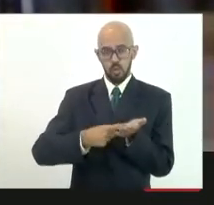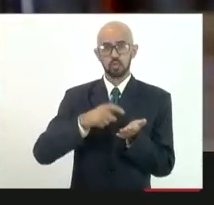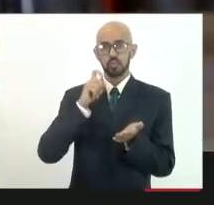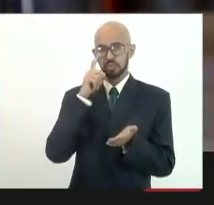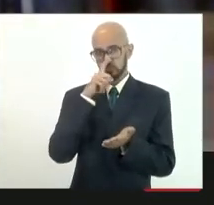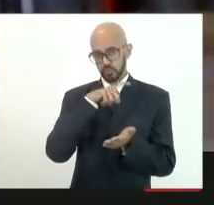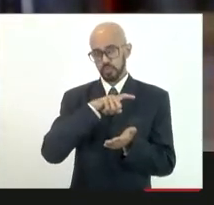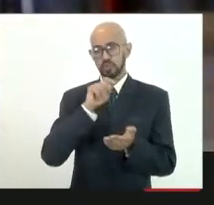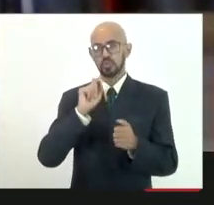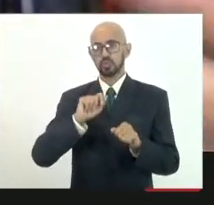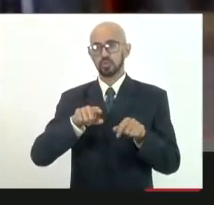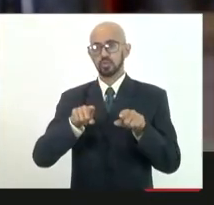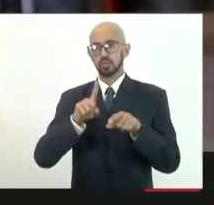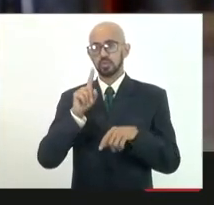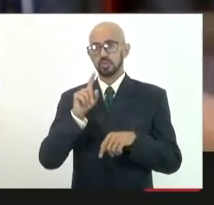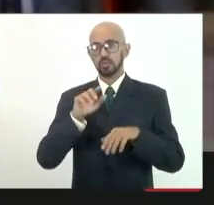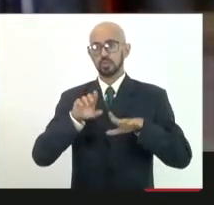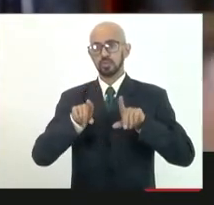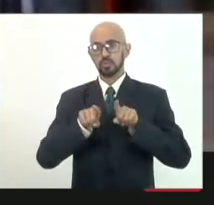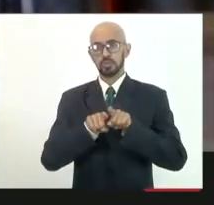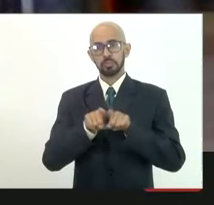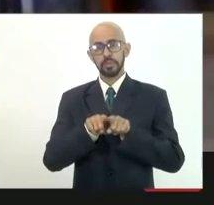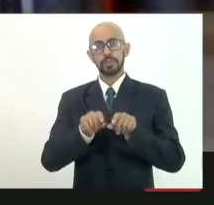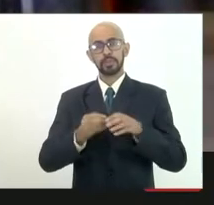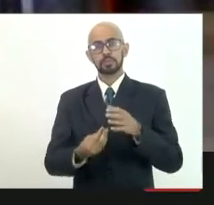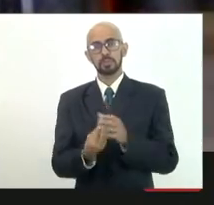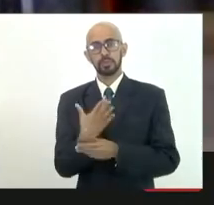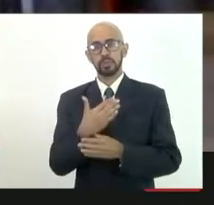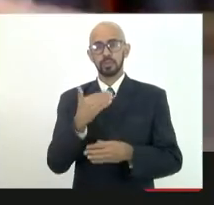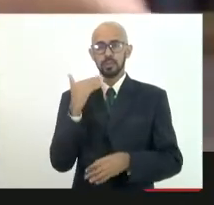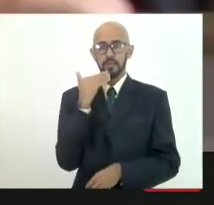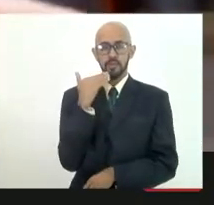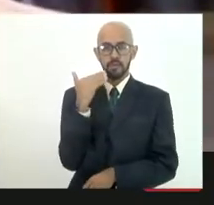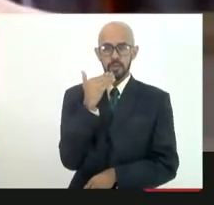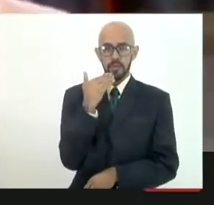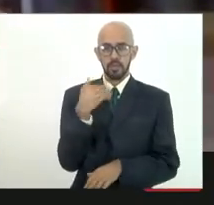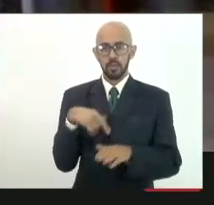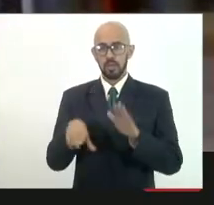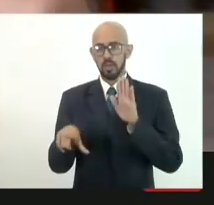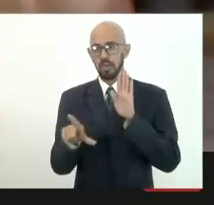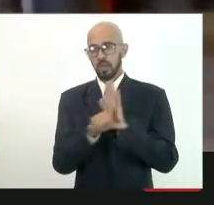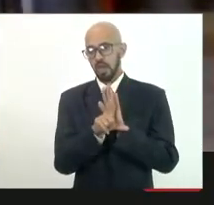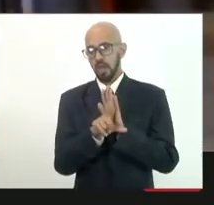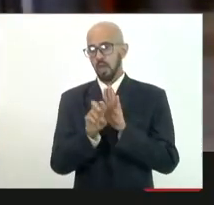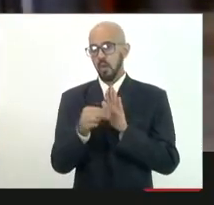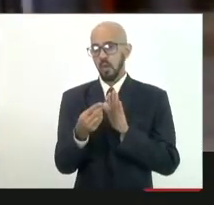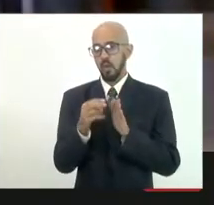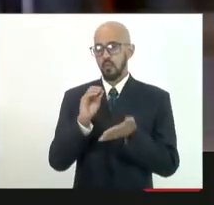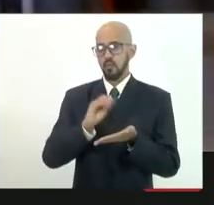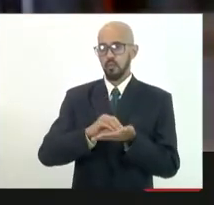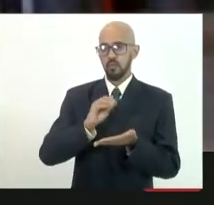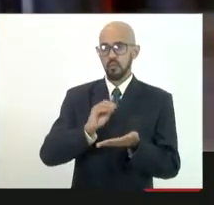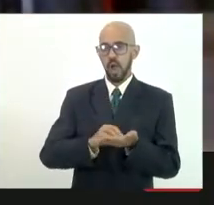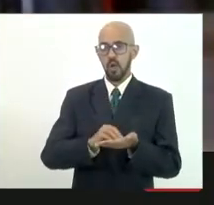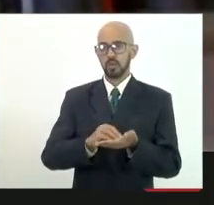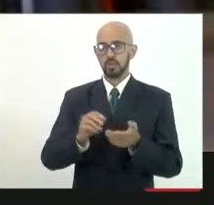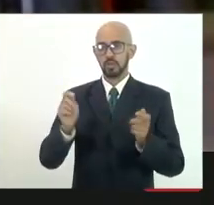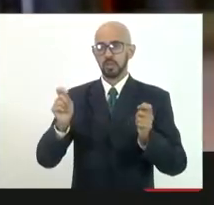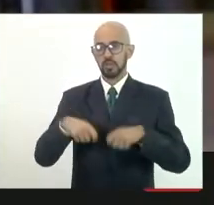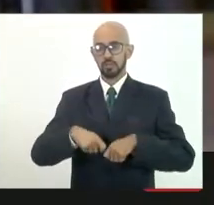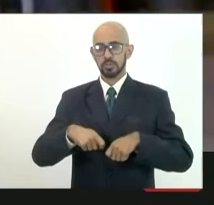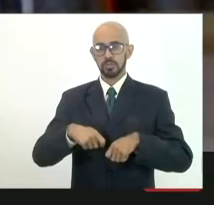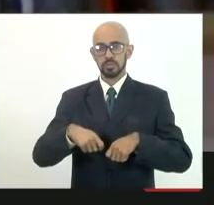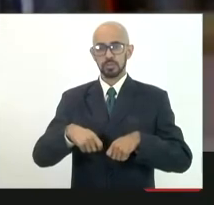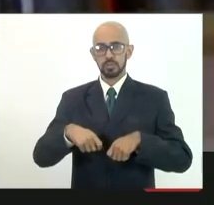difícil, e o que gera muitas vezes imperfeições na legislação ou insuficiência na amplitude